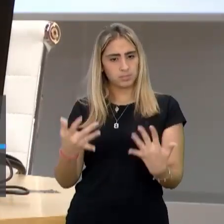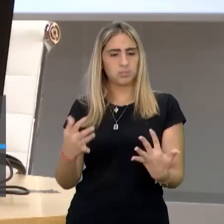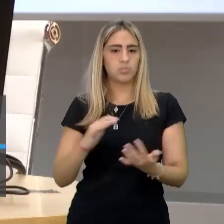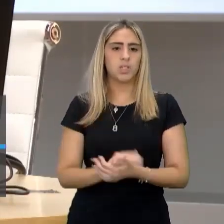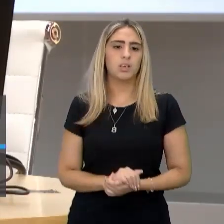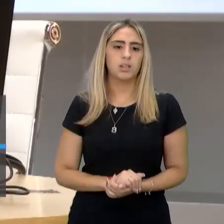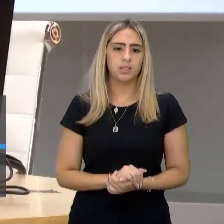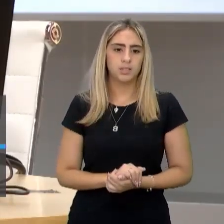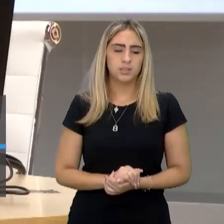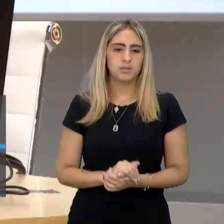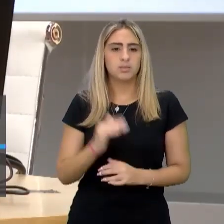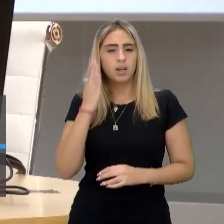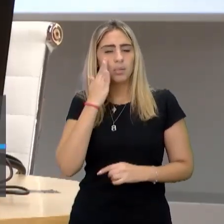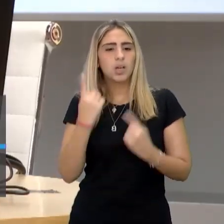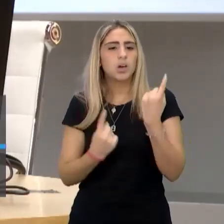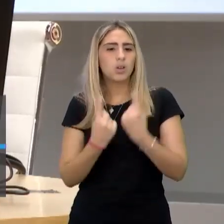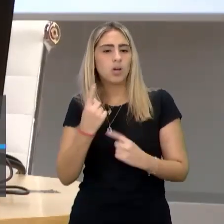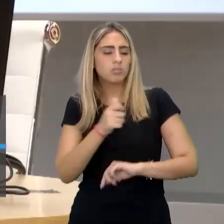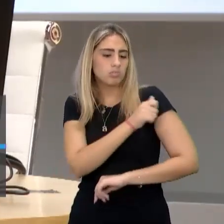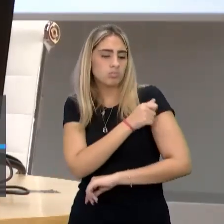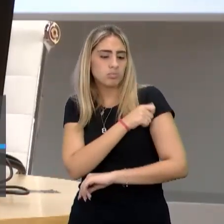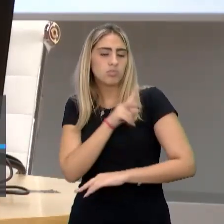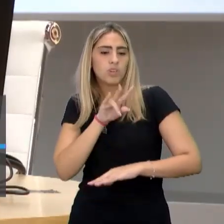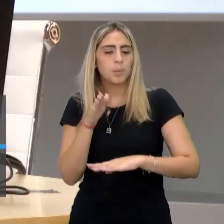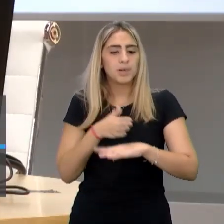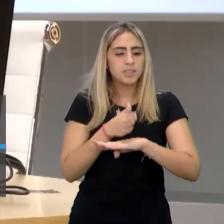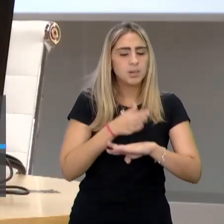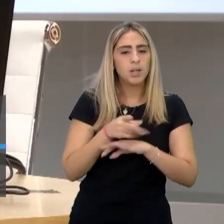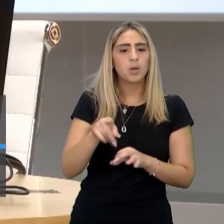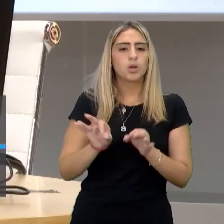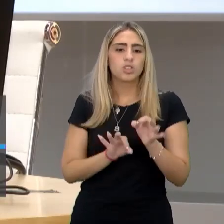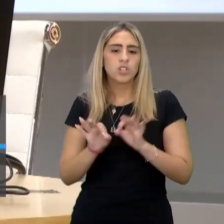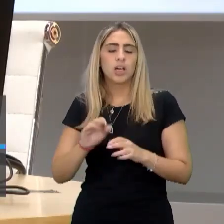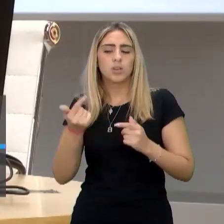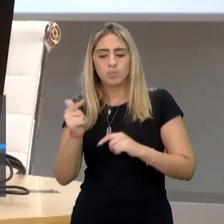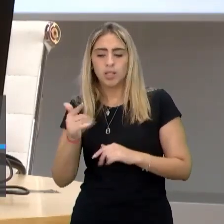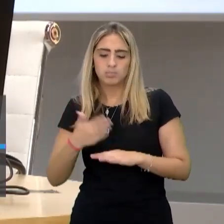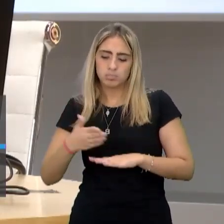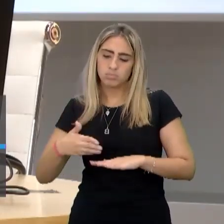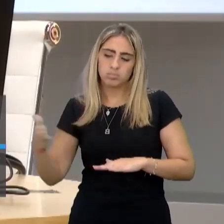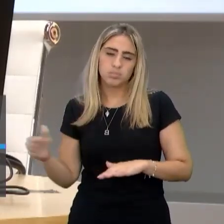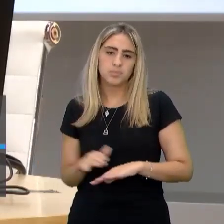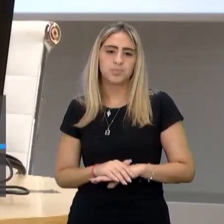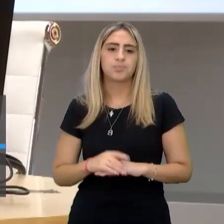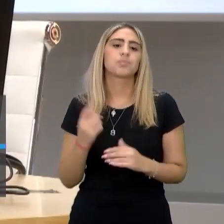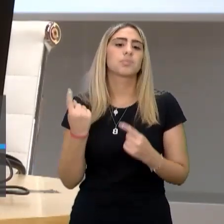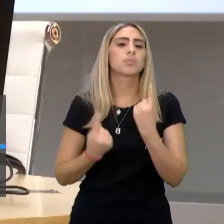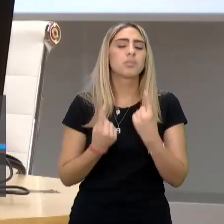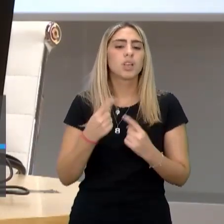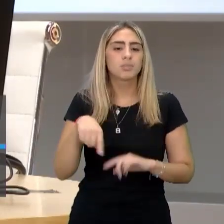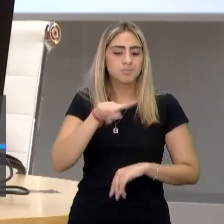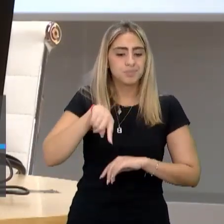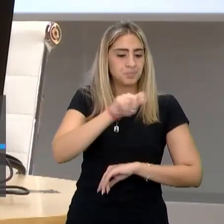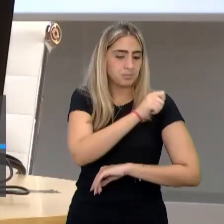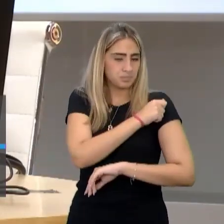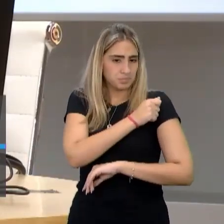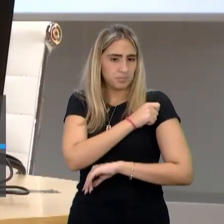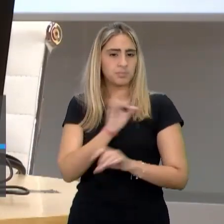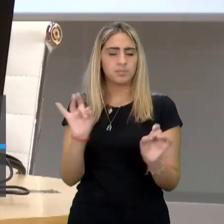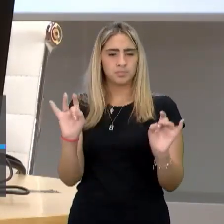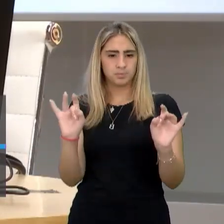e tal, para saber quais são os estudantes que vão participar do projeto e tudo mais. E aí, quando os líderes de